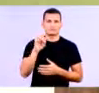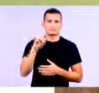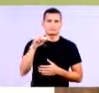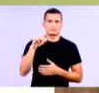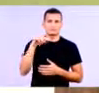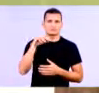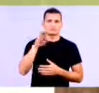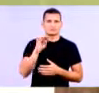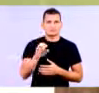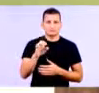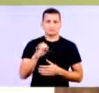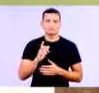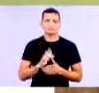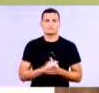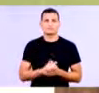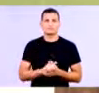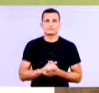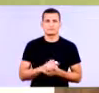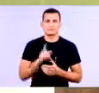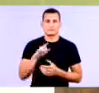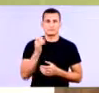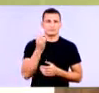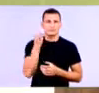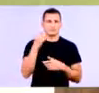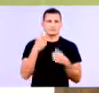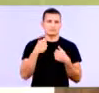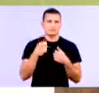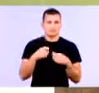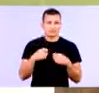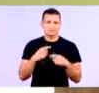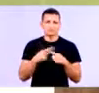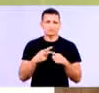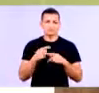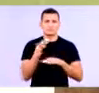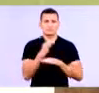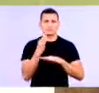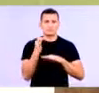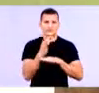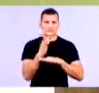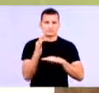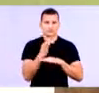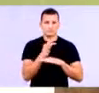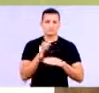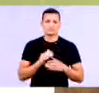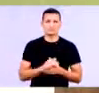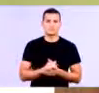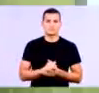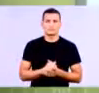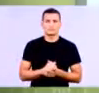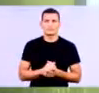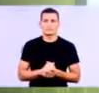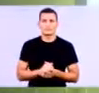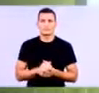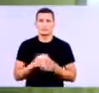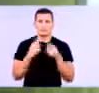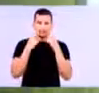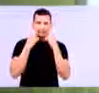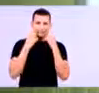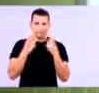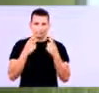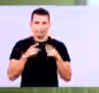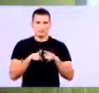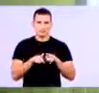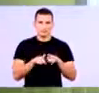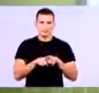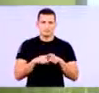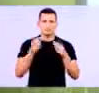período. Isso é importante porque tem que ficar formalizado que isso será feito. Exatamente. E é interessante, né, a gente